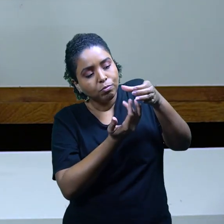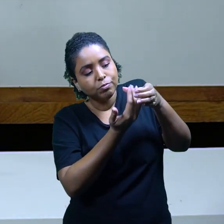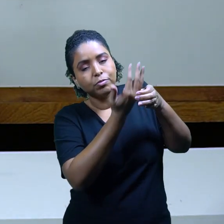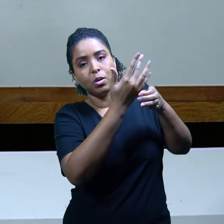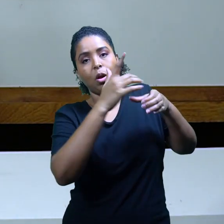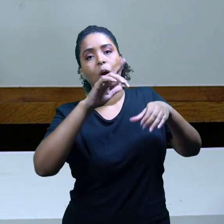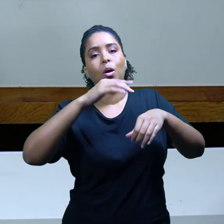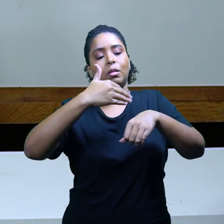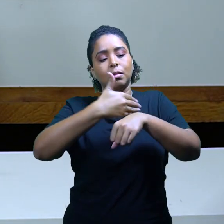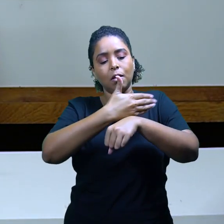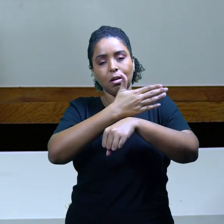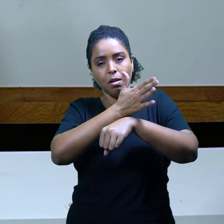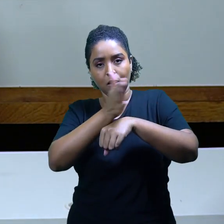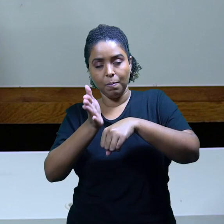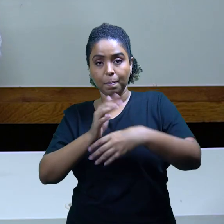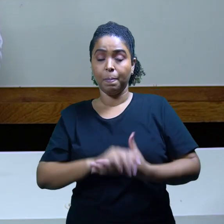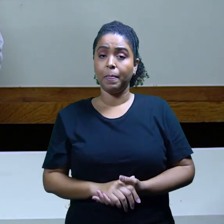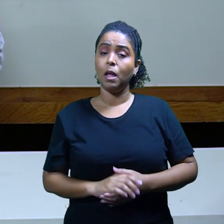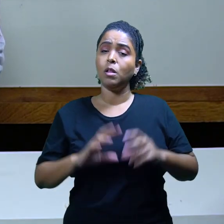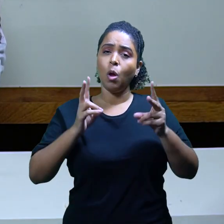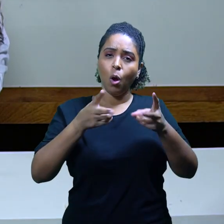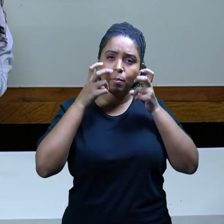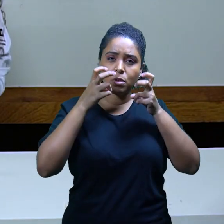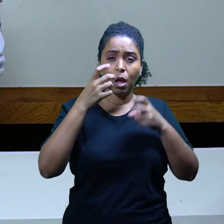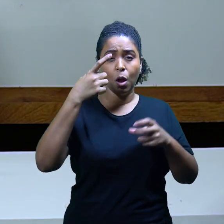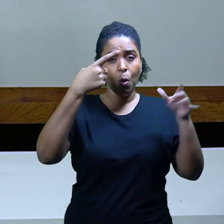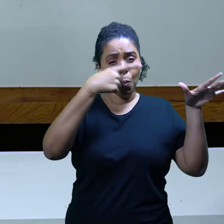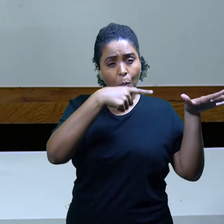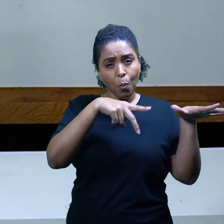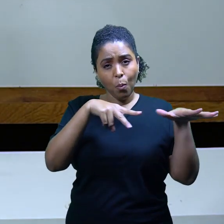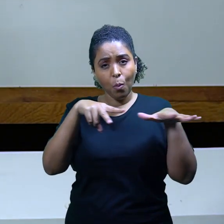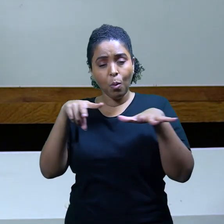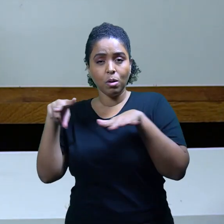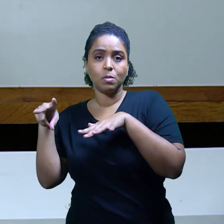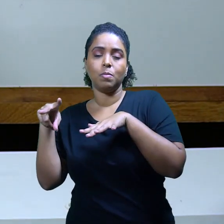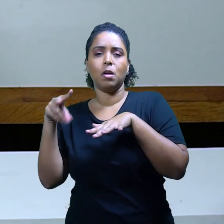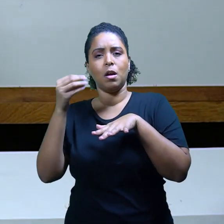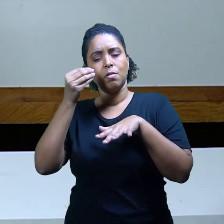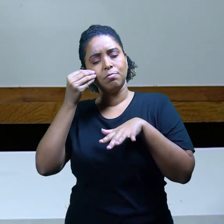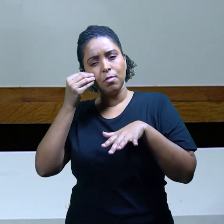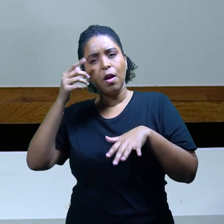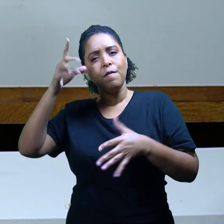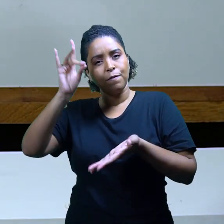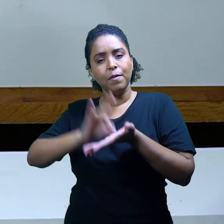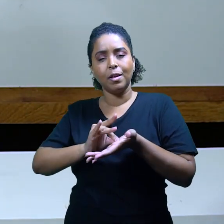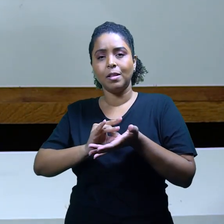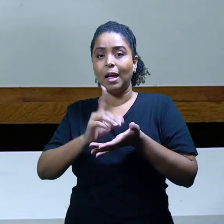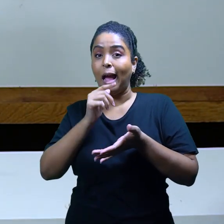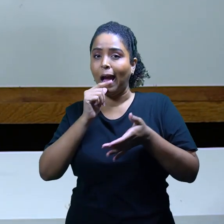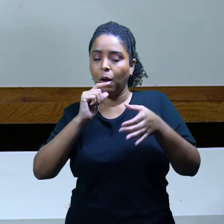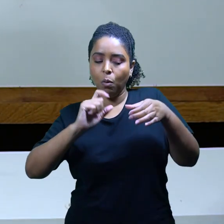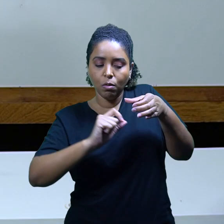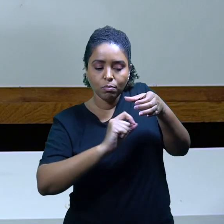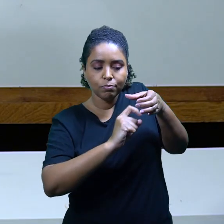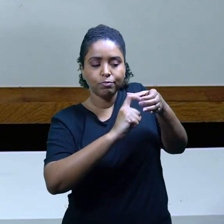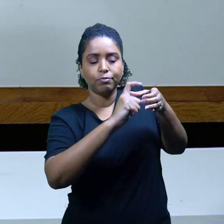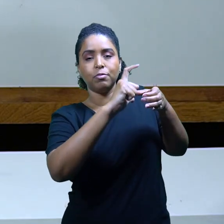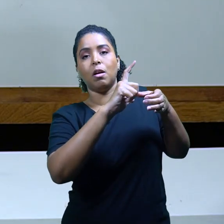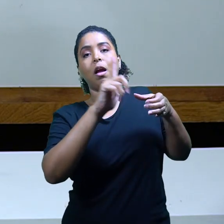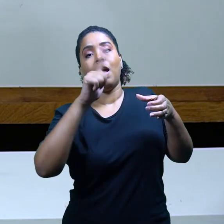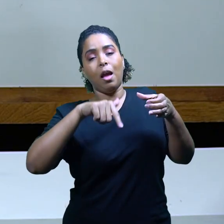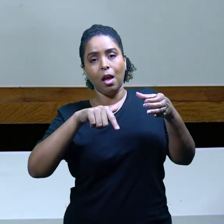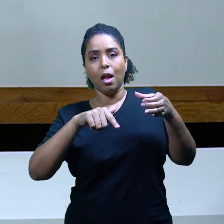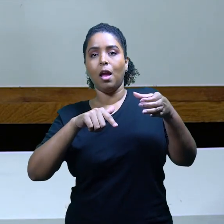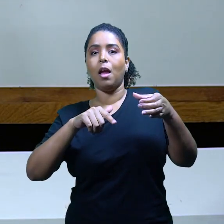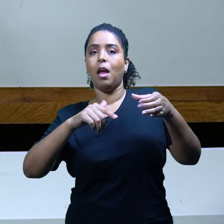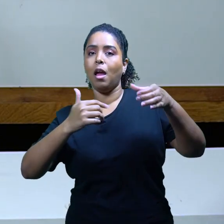ela vai ocupando esse espaço à medida que o tempo passa. Então, quando você observa depois de uma semana, você vai ver realmente, de fato, que a água ela